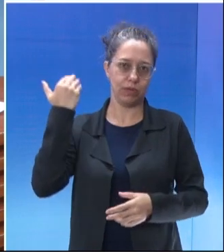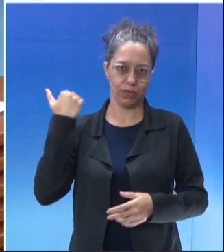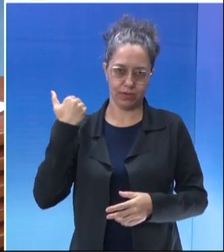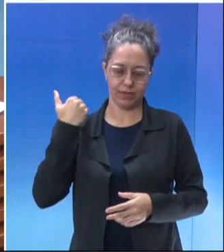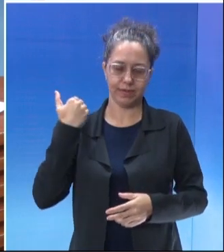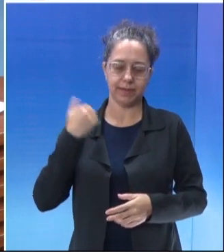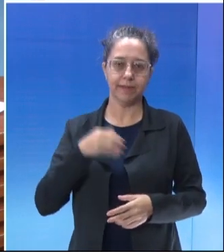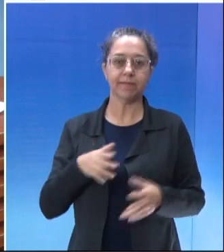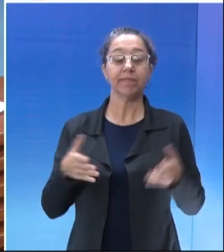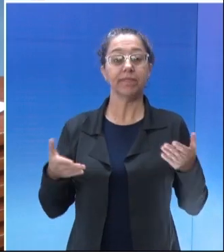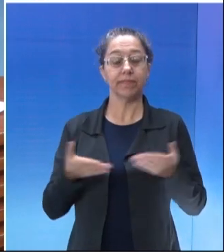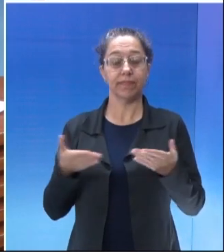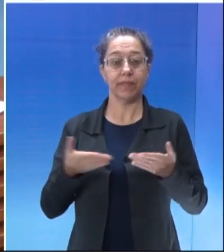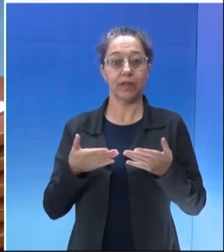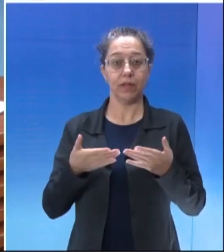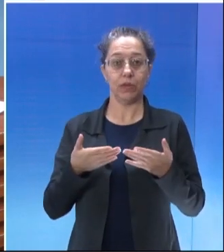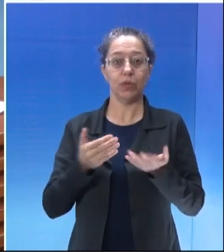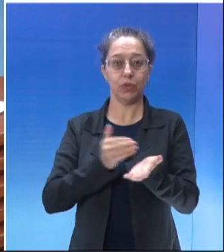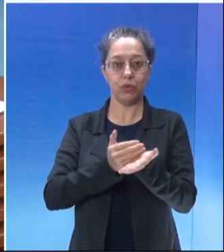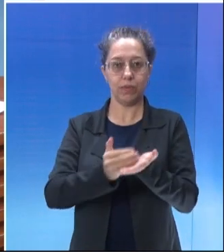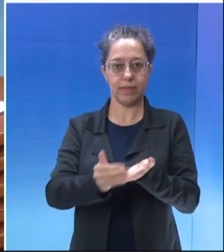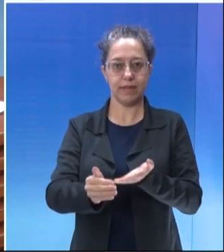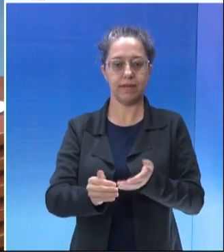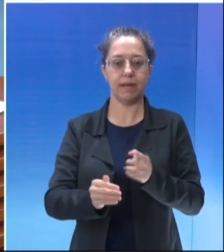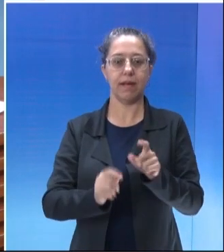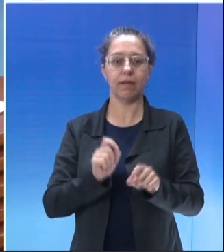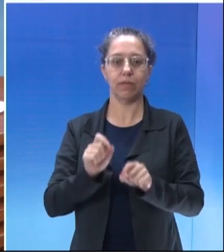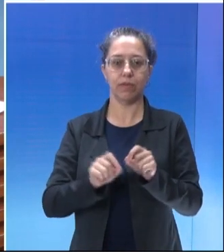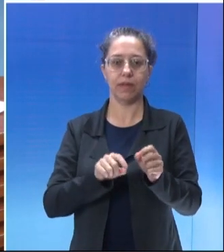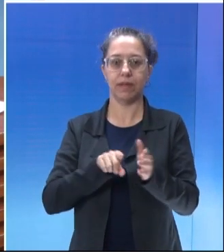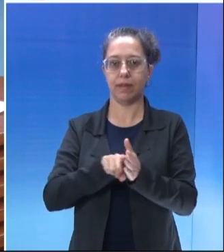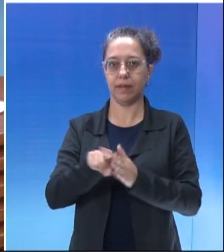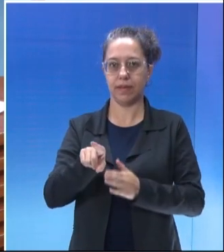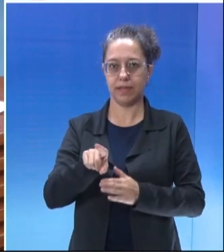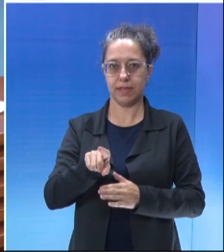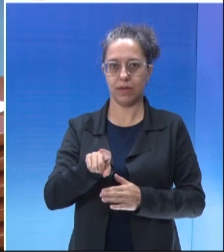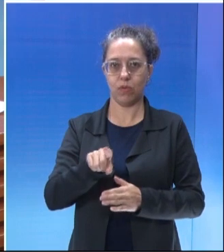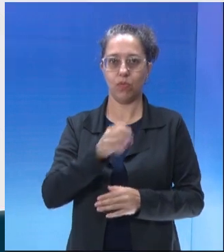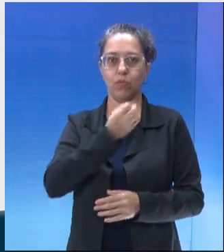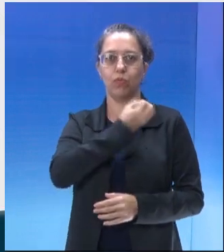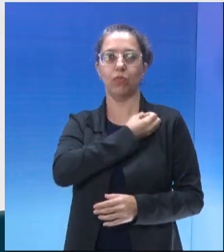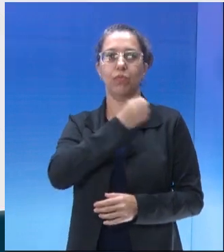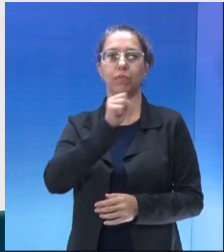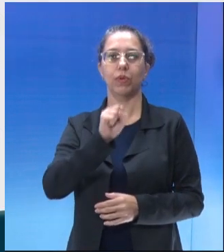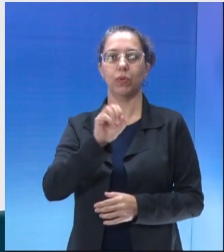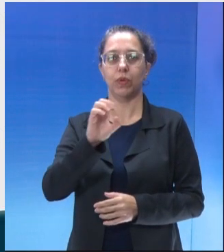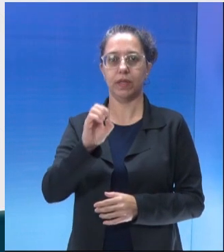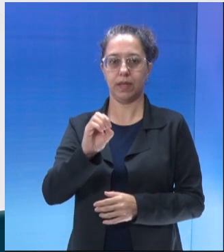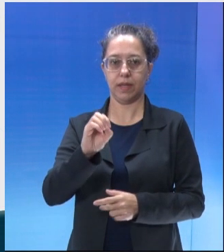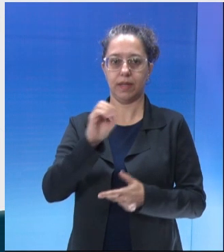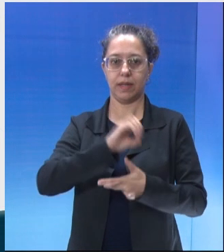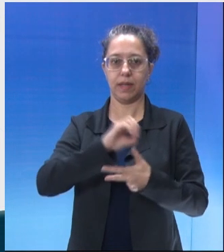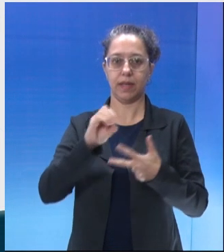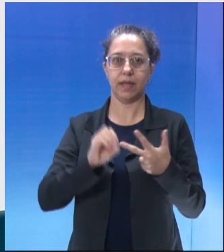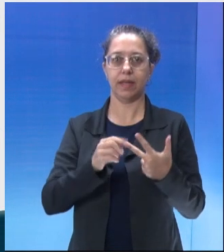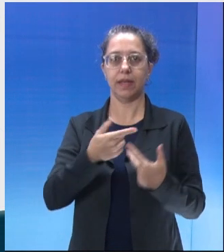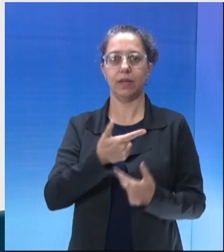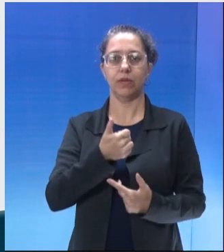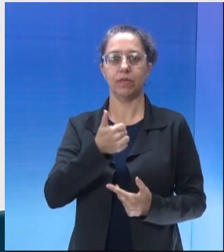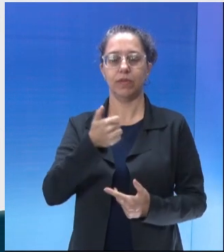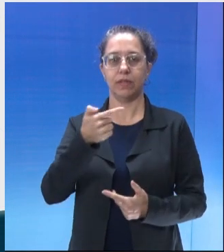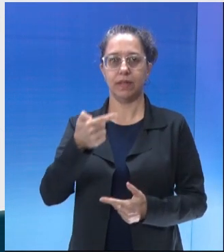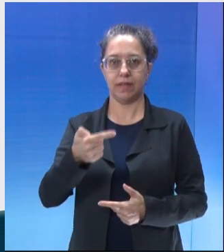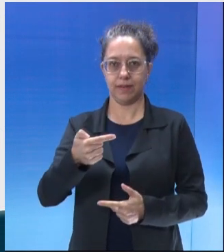E hoje nós vamos começar com a questão número 80 do Enem